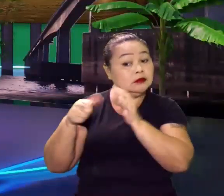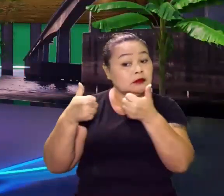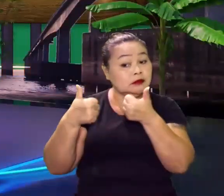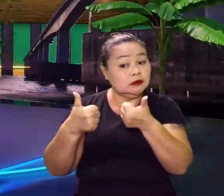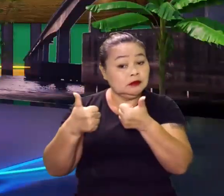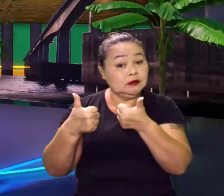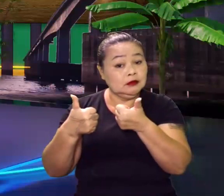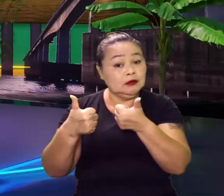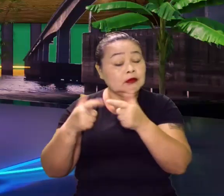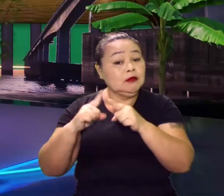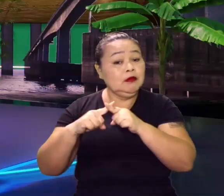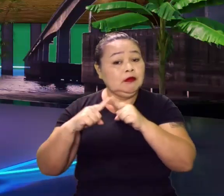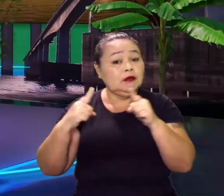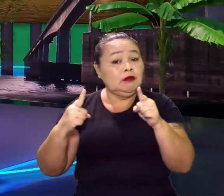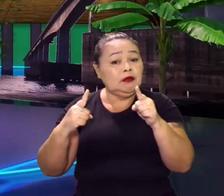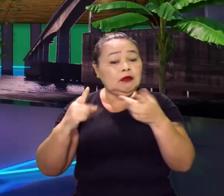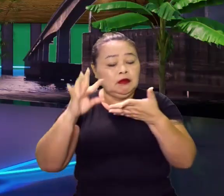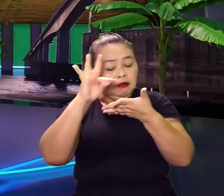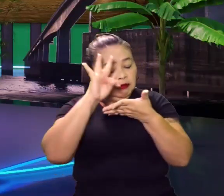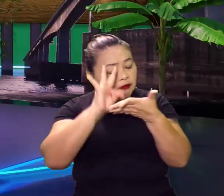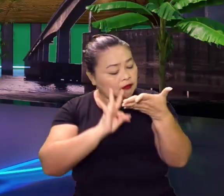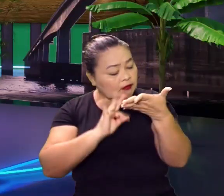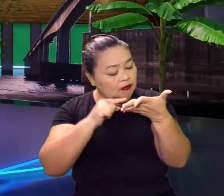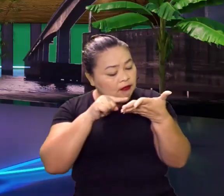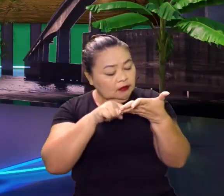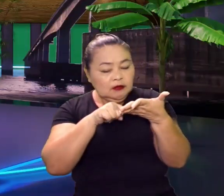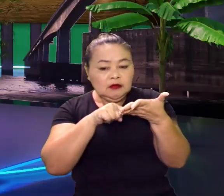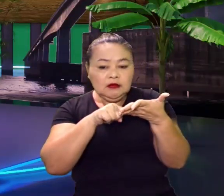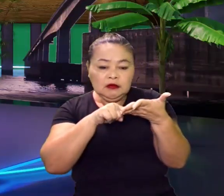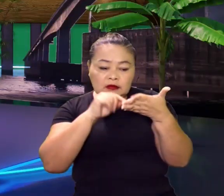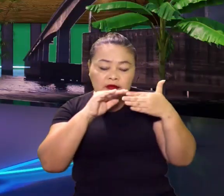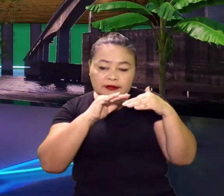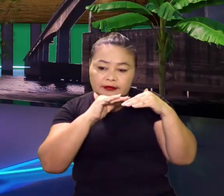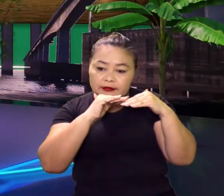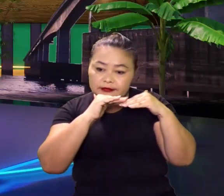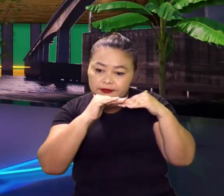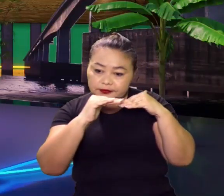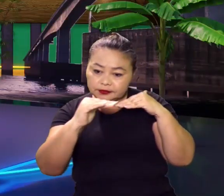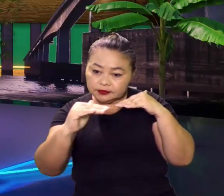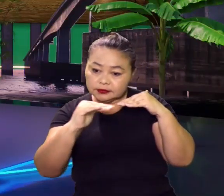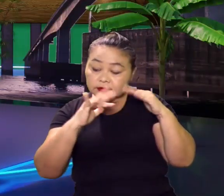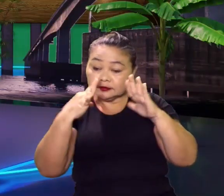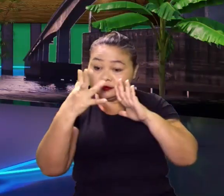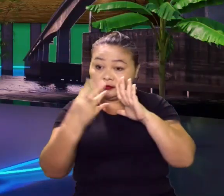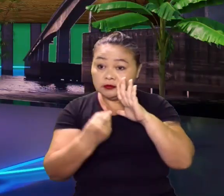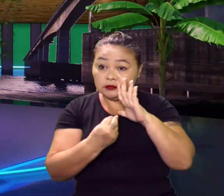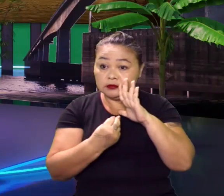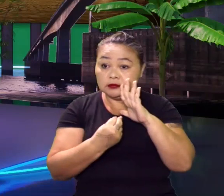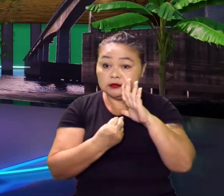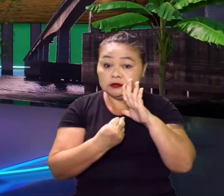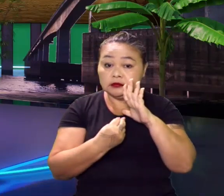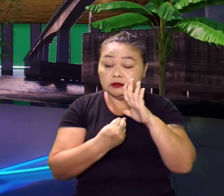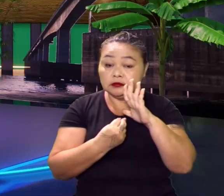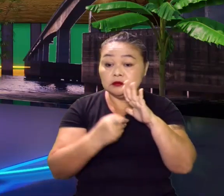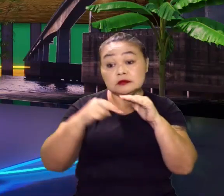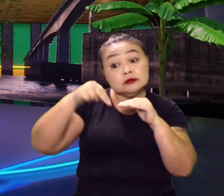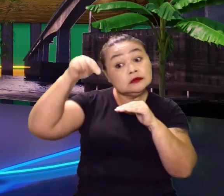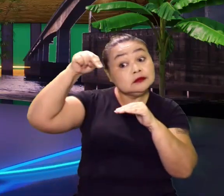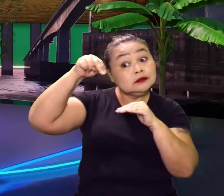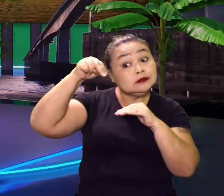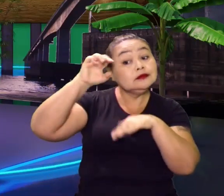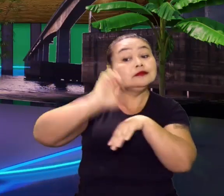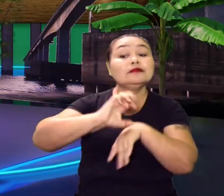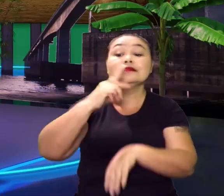beleza. Mas o texto trouxe ali que a planície amazônica ocorre no norte